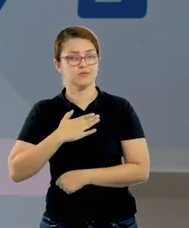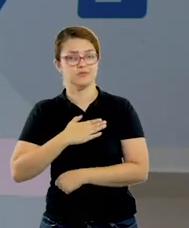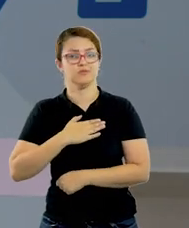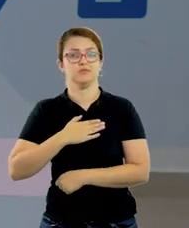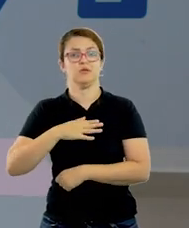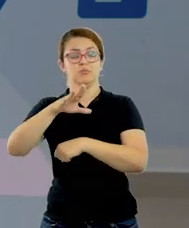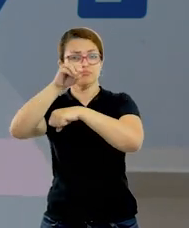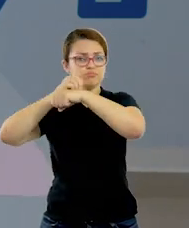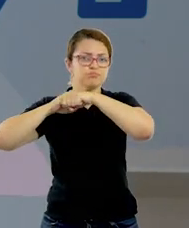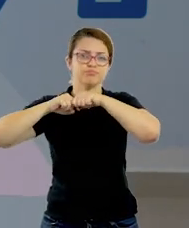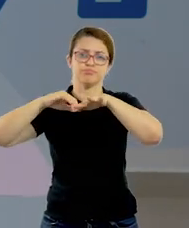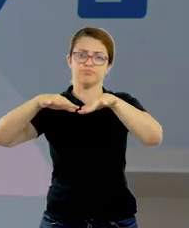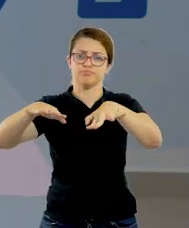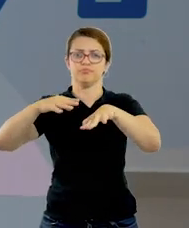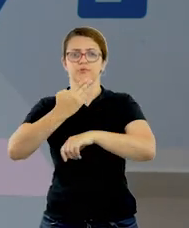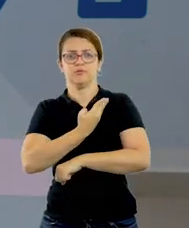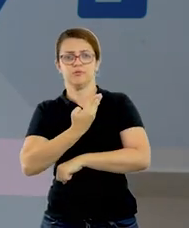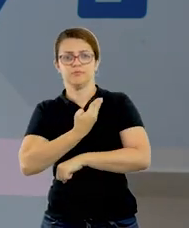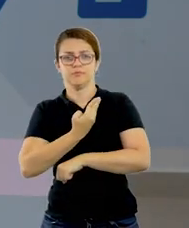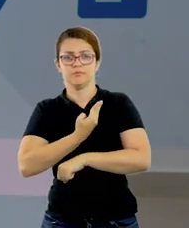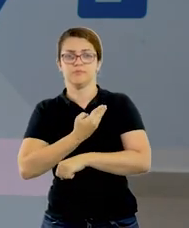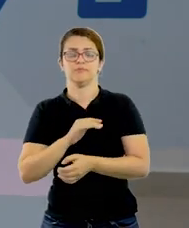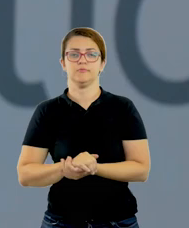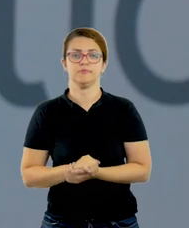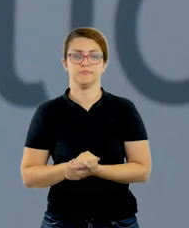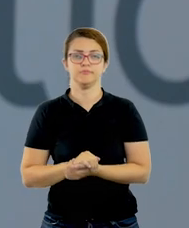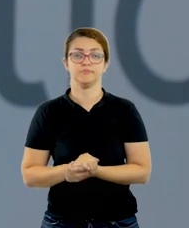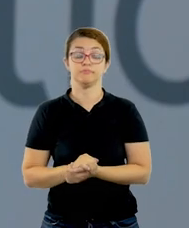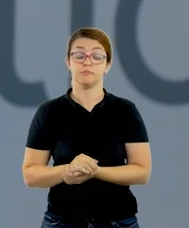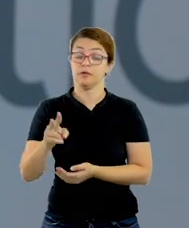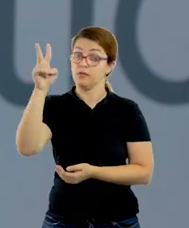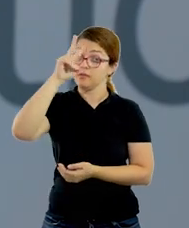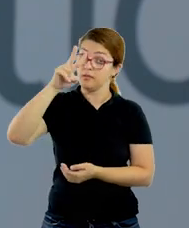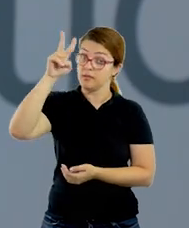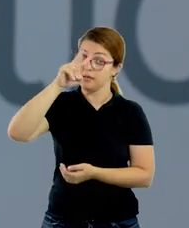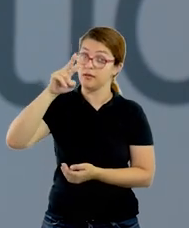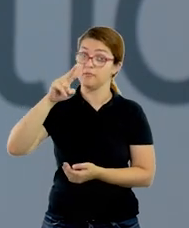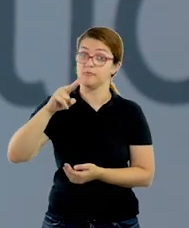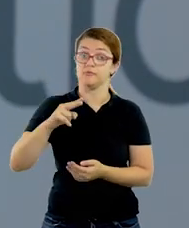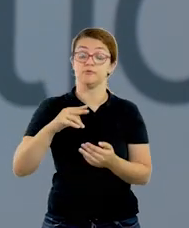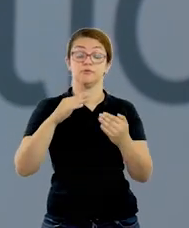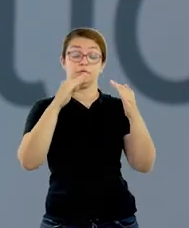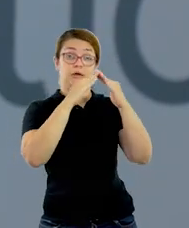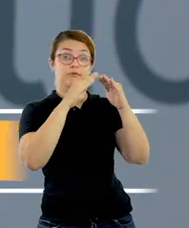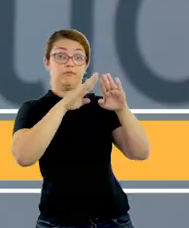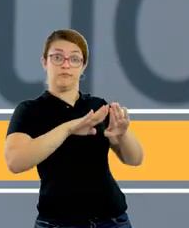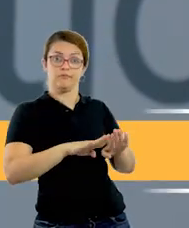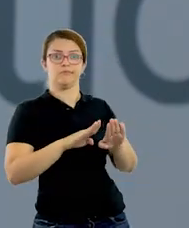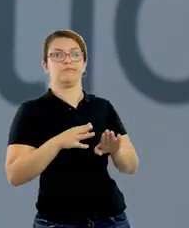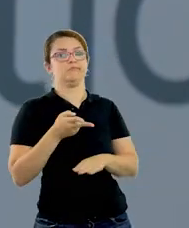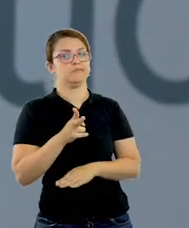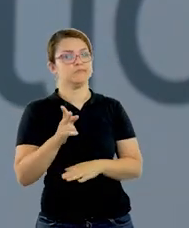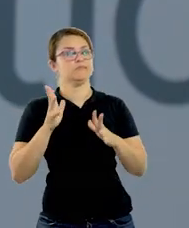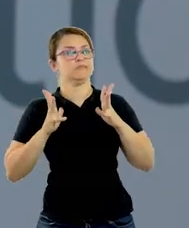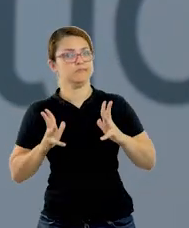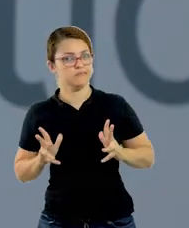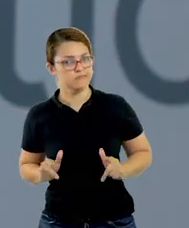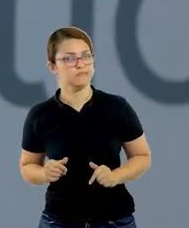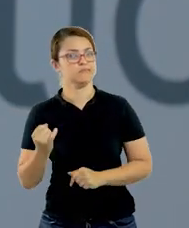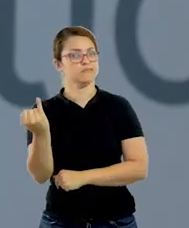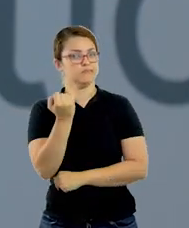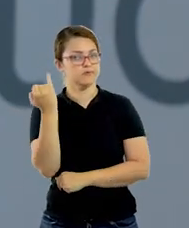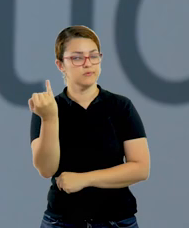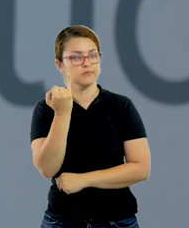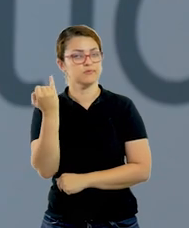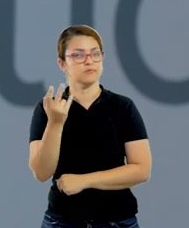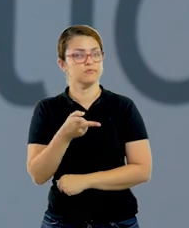compartilhem esse vídeo com seus amigos e conhecidos não se esqueça que apesar de estarmos em casa a higiene